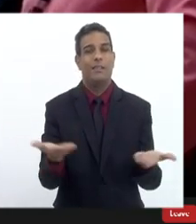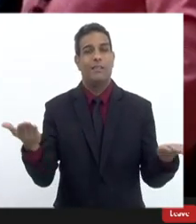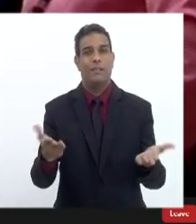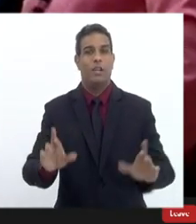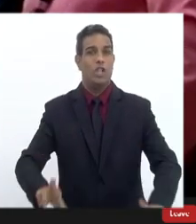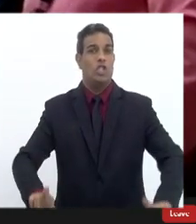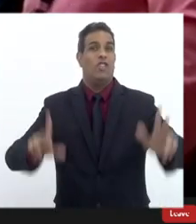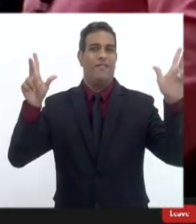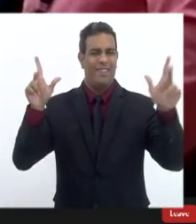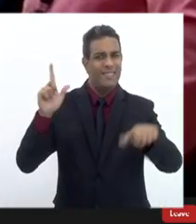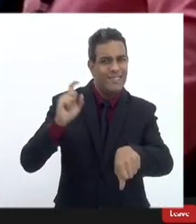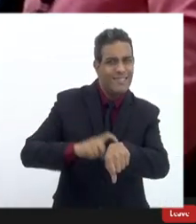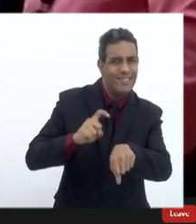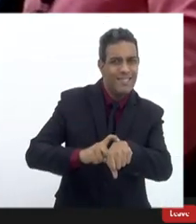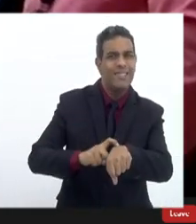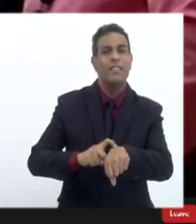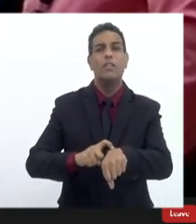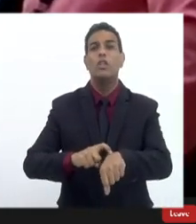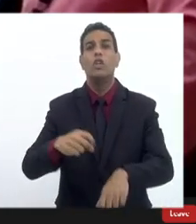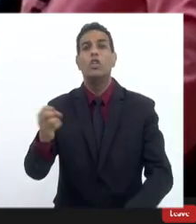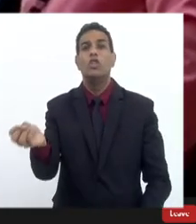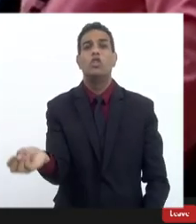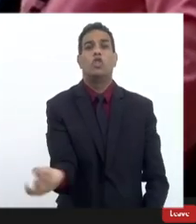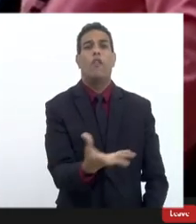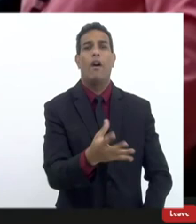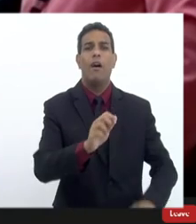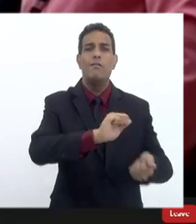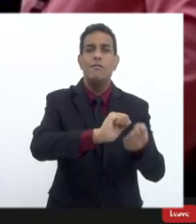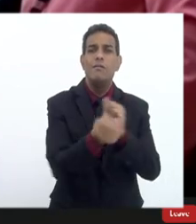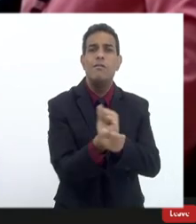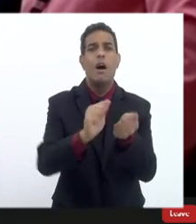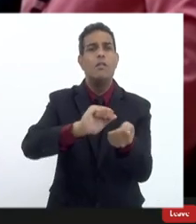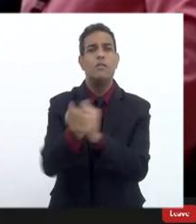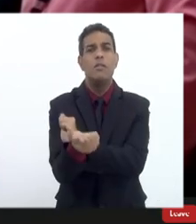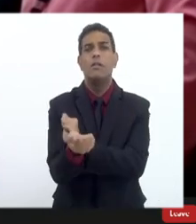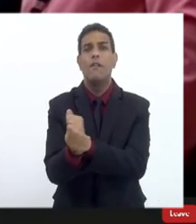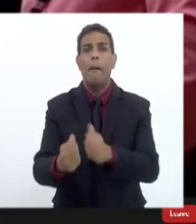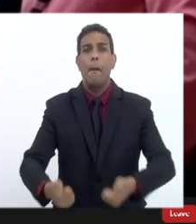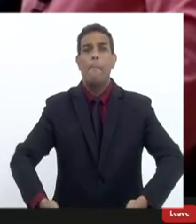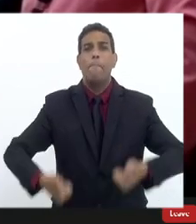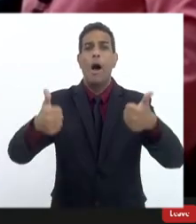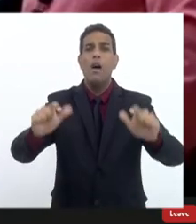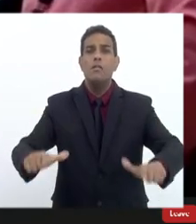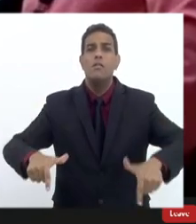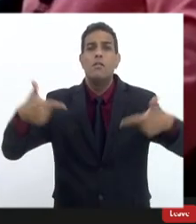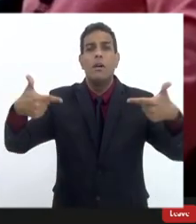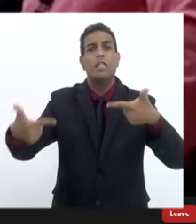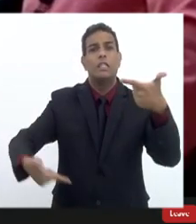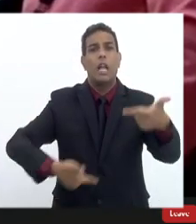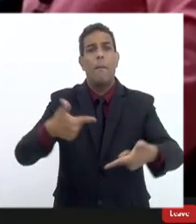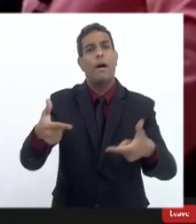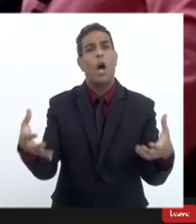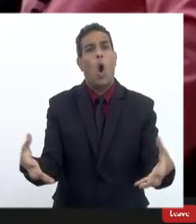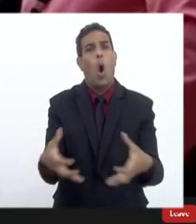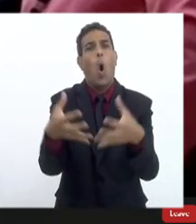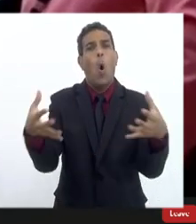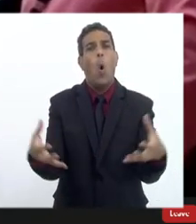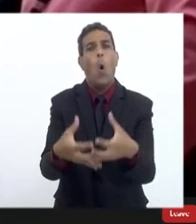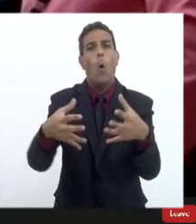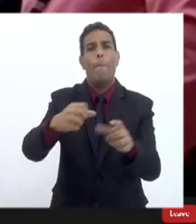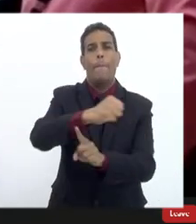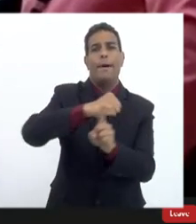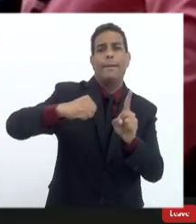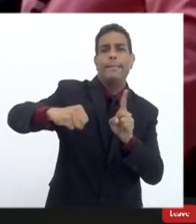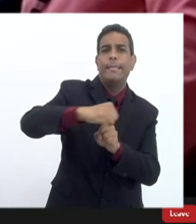novo e que são ações novas que a gente tem que adotar. E a gente só vai ter a melhor ação trabalhando em conjunto,